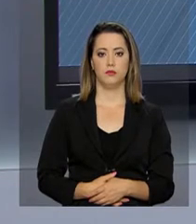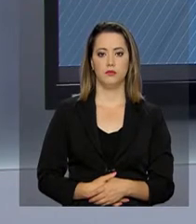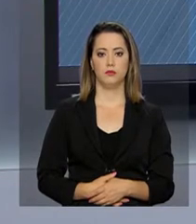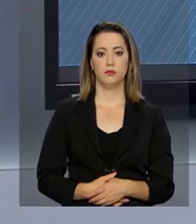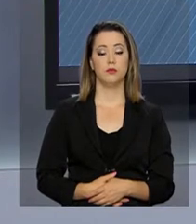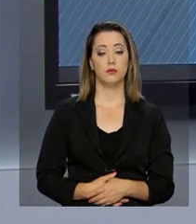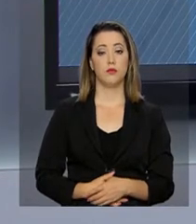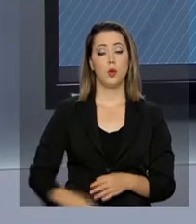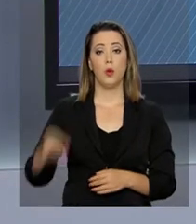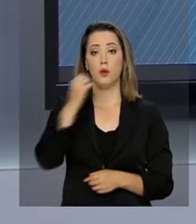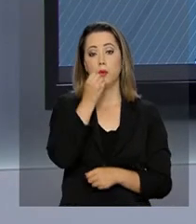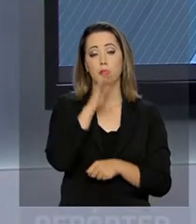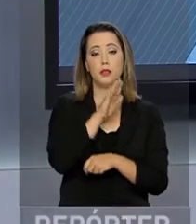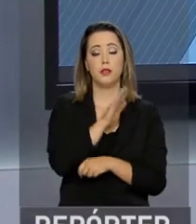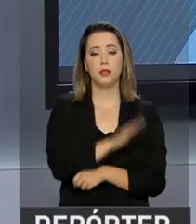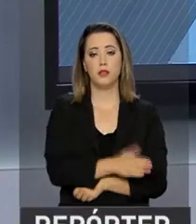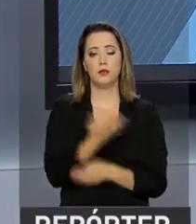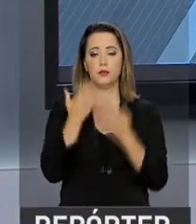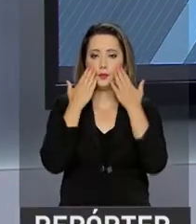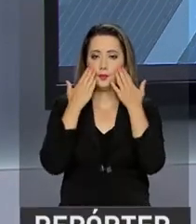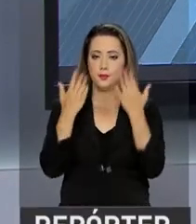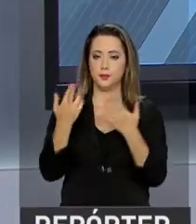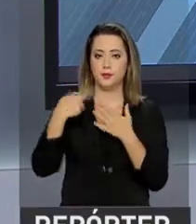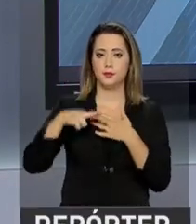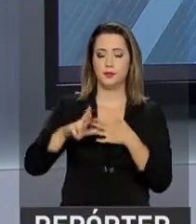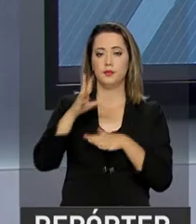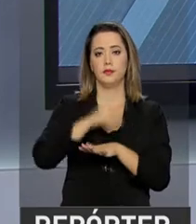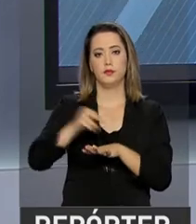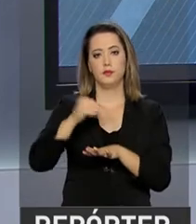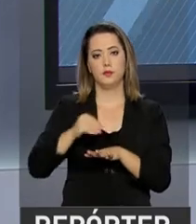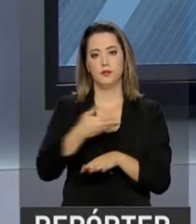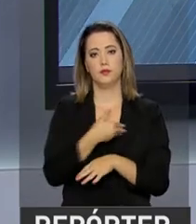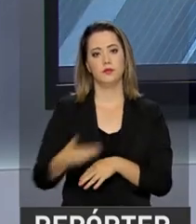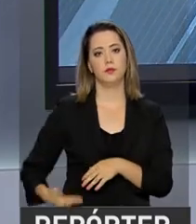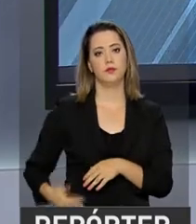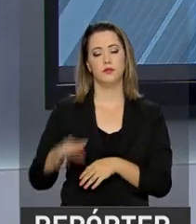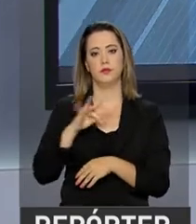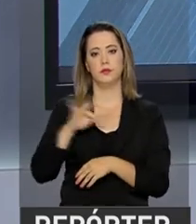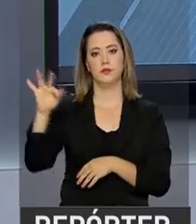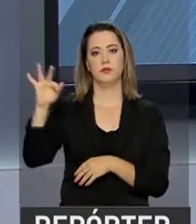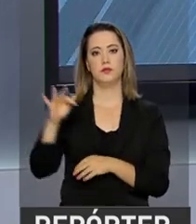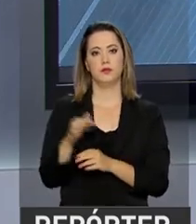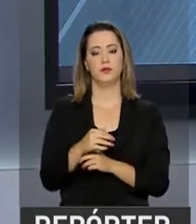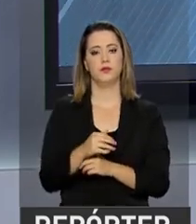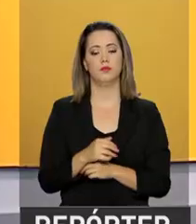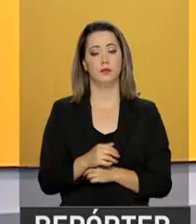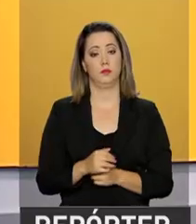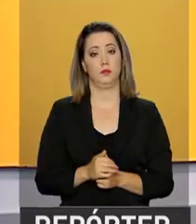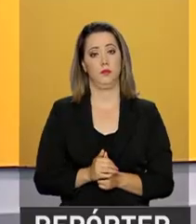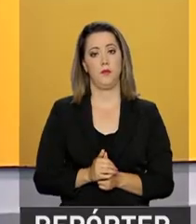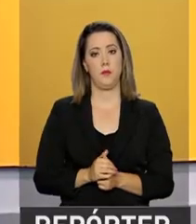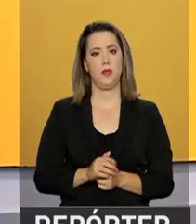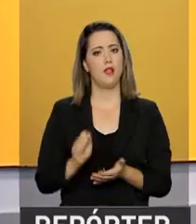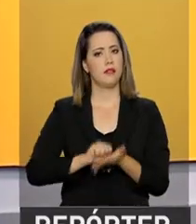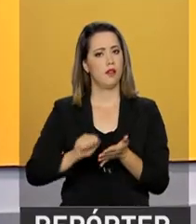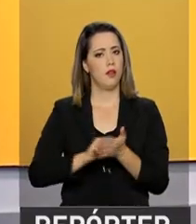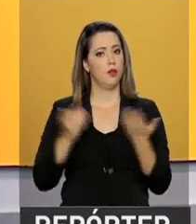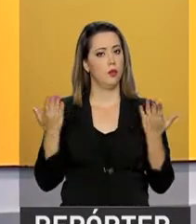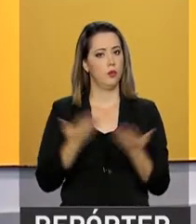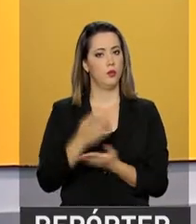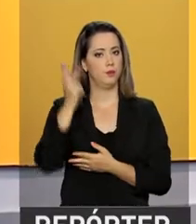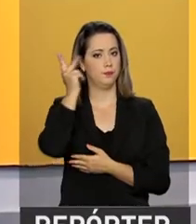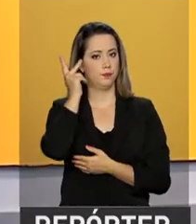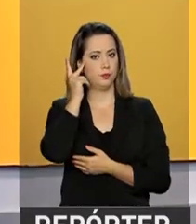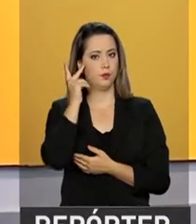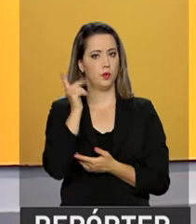olá boa tarde estamos de volta com mais uma edição da reportagem br com as notícias do governo federal foi assinado hoje em